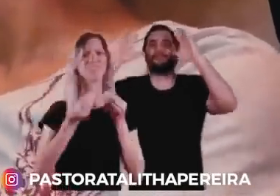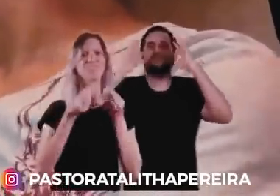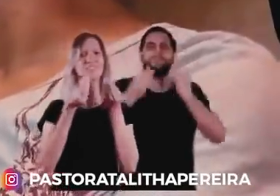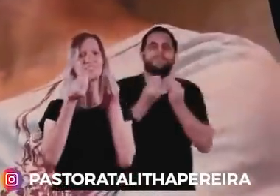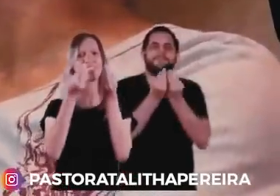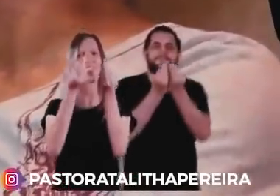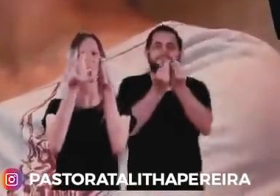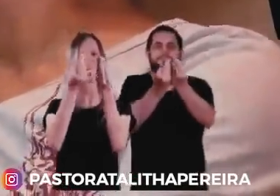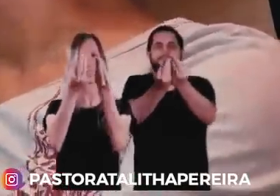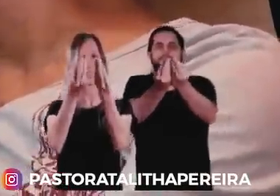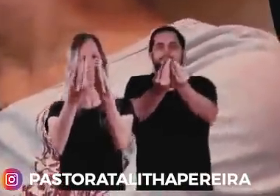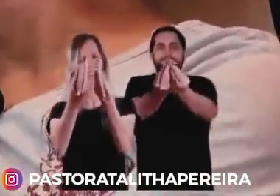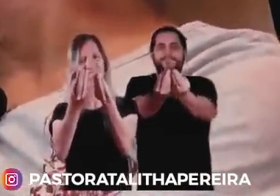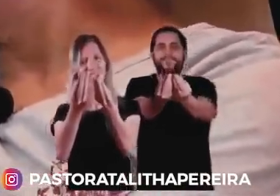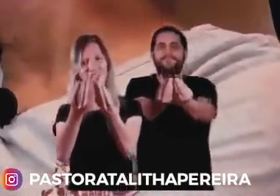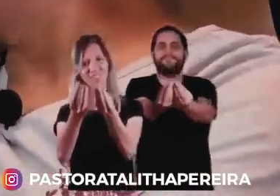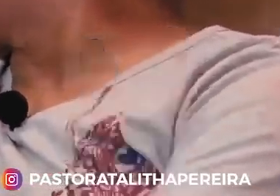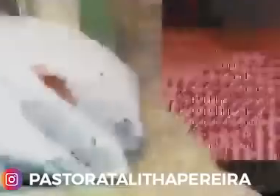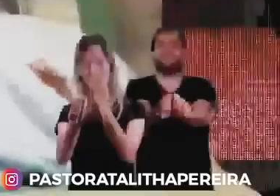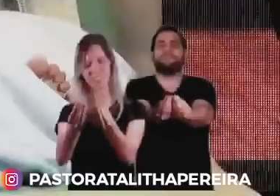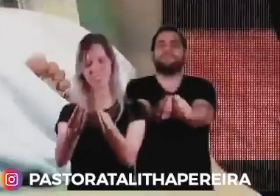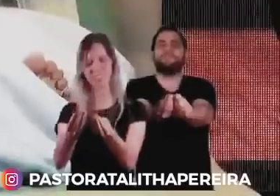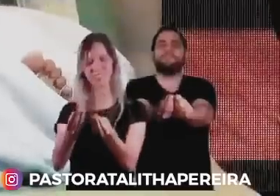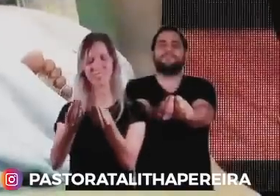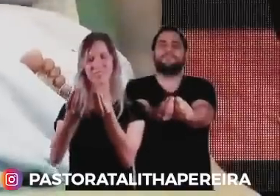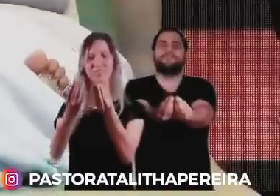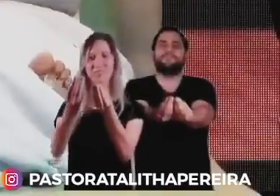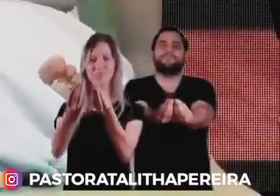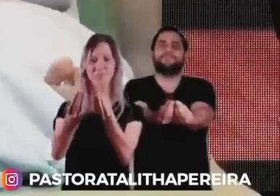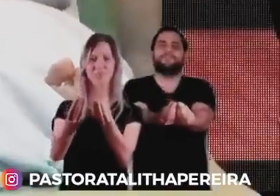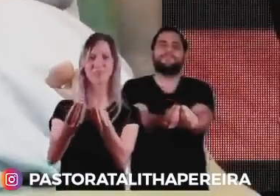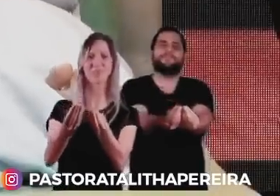em tuas